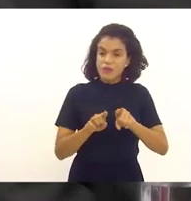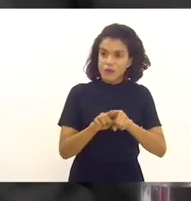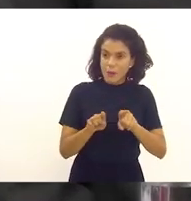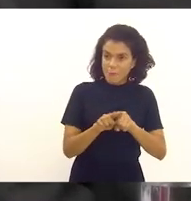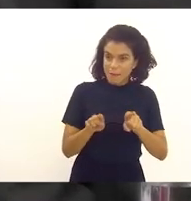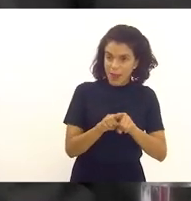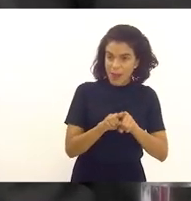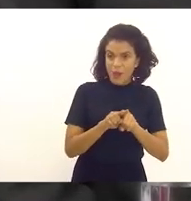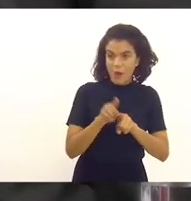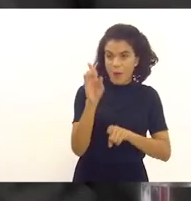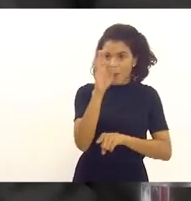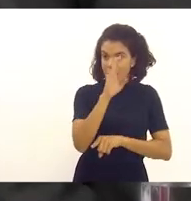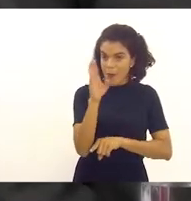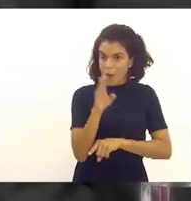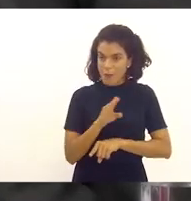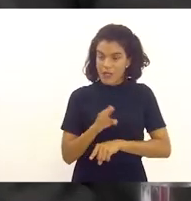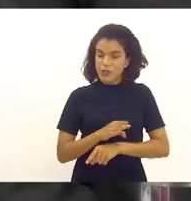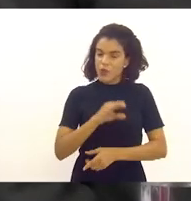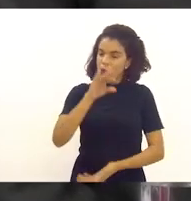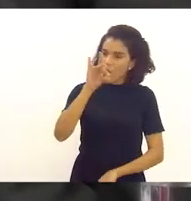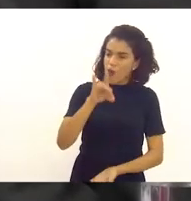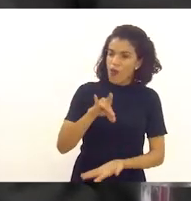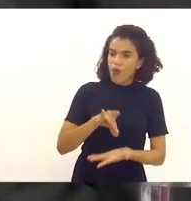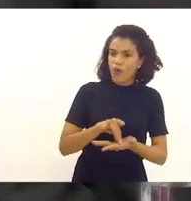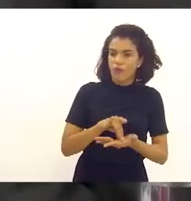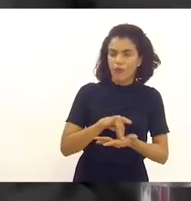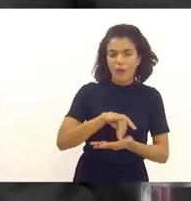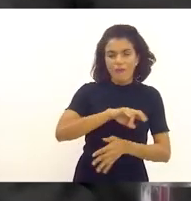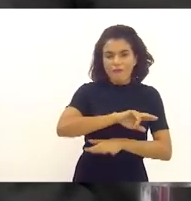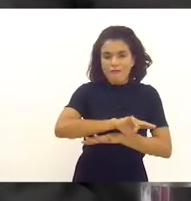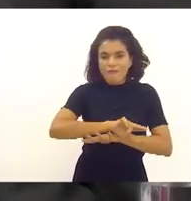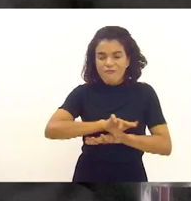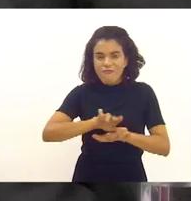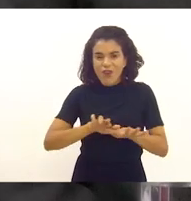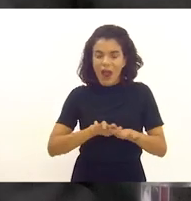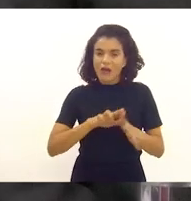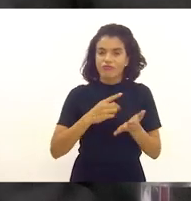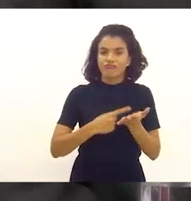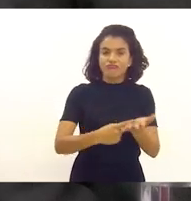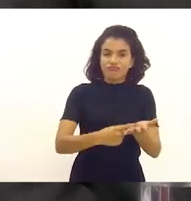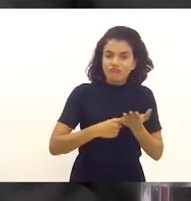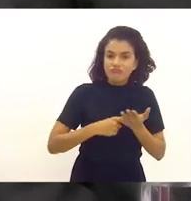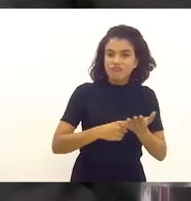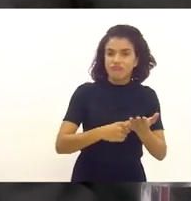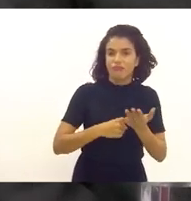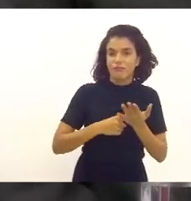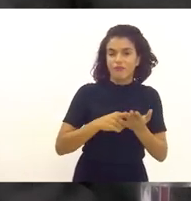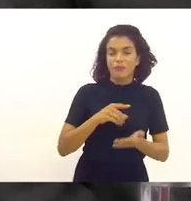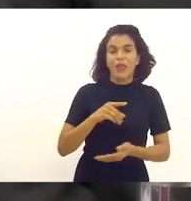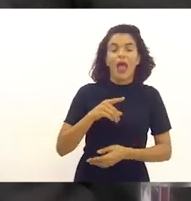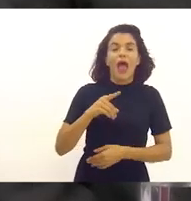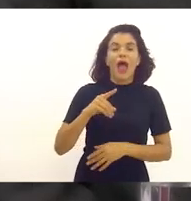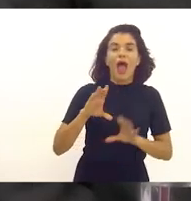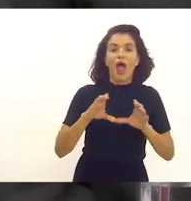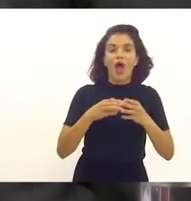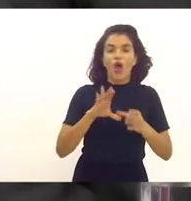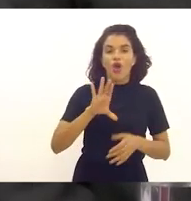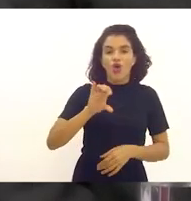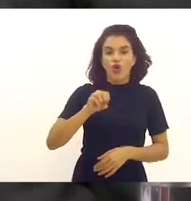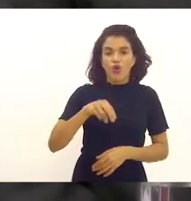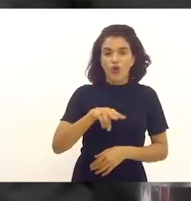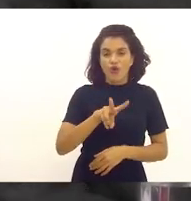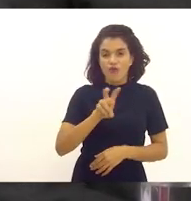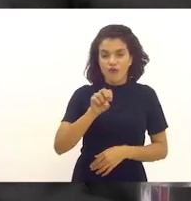o Brasil ratificou e confirmou vários tratados de direitos humanos sobretudo a convenção de Belém do Pará deputada